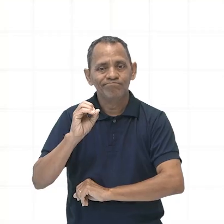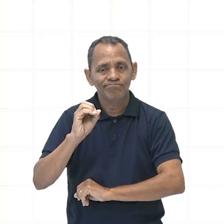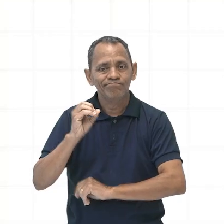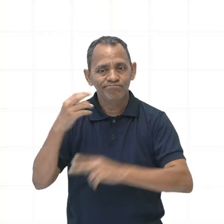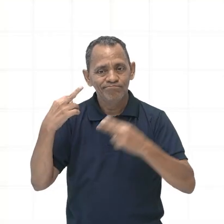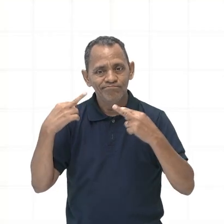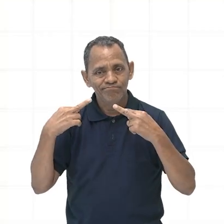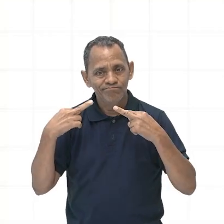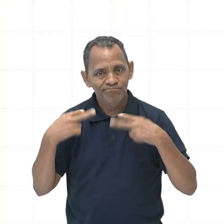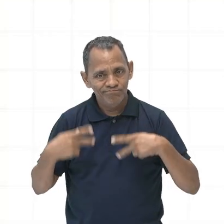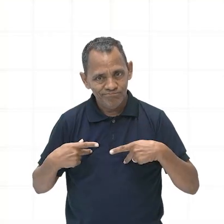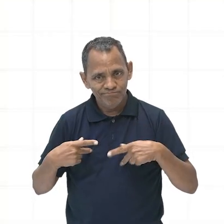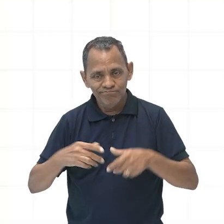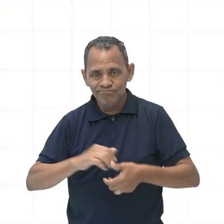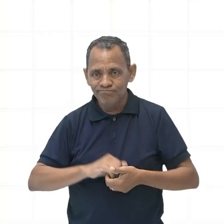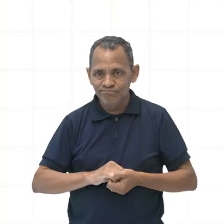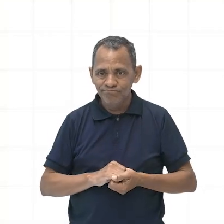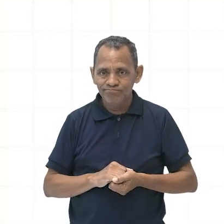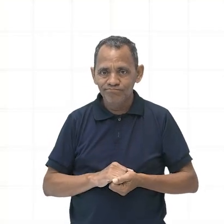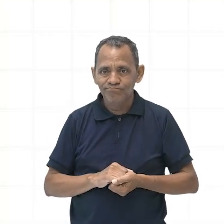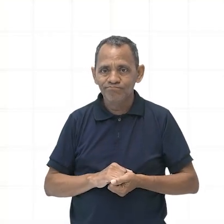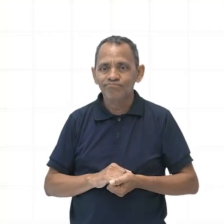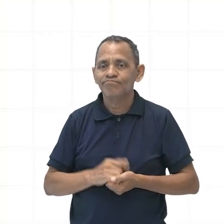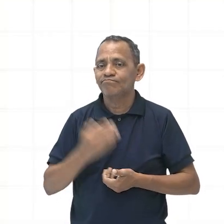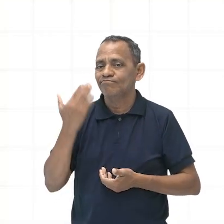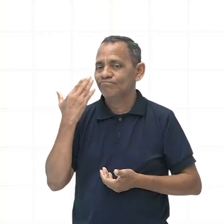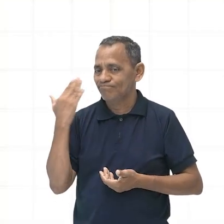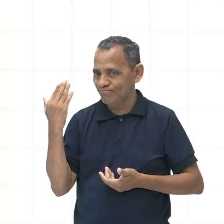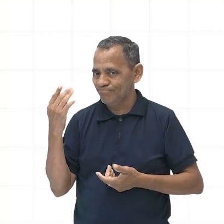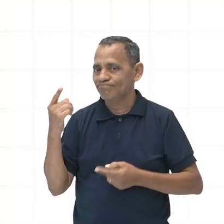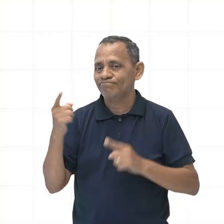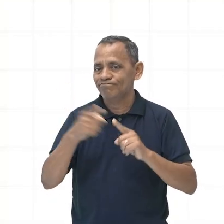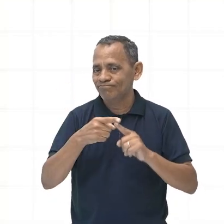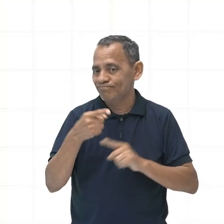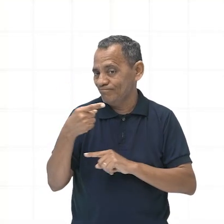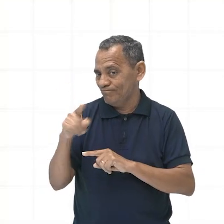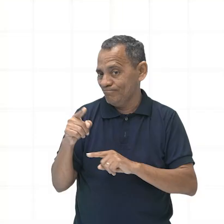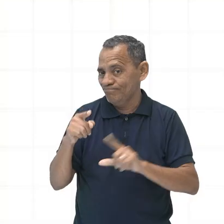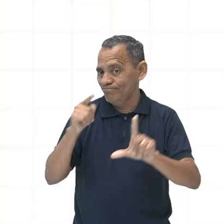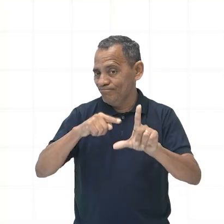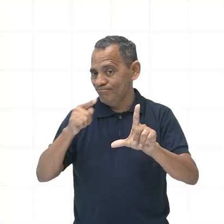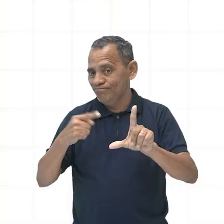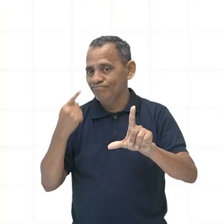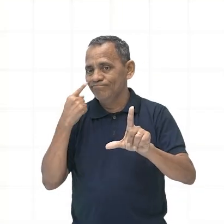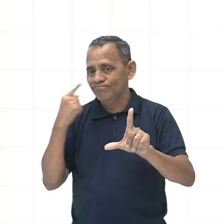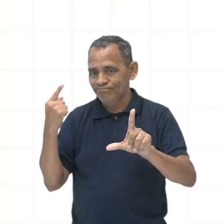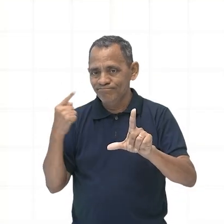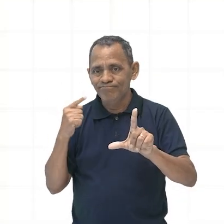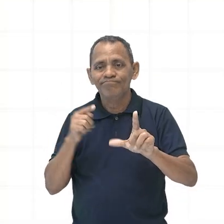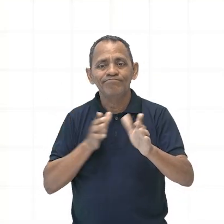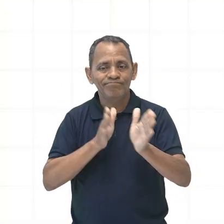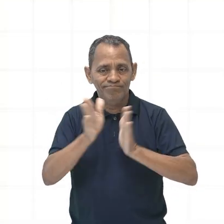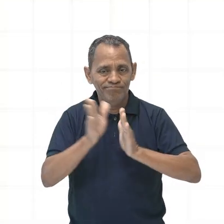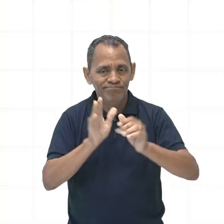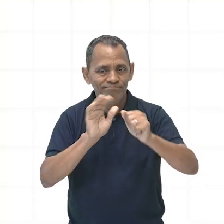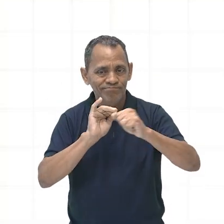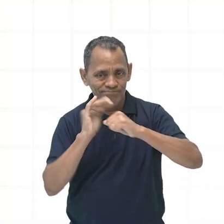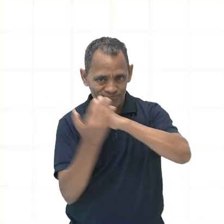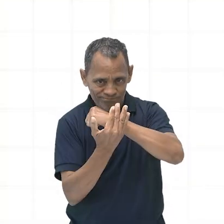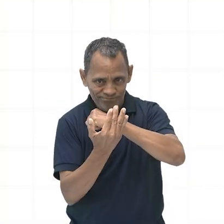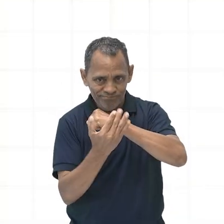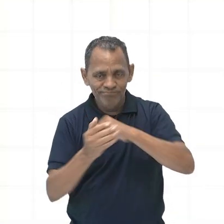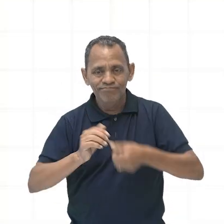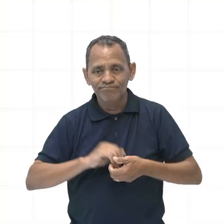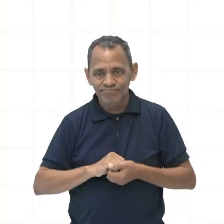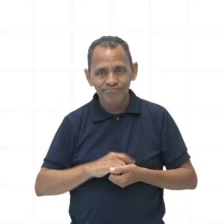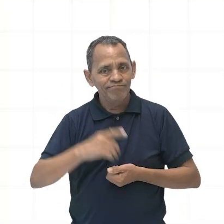gente. Um outro gráfico que foi muito comum também foi esse, no tempo da pandemia, ó. Então,